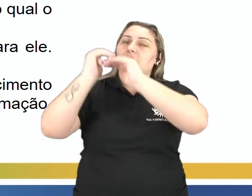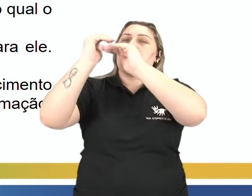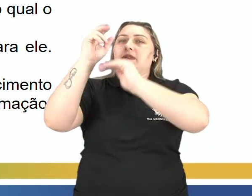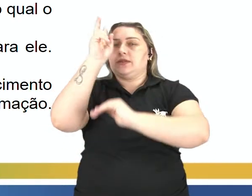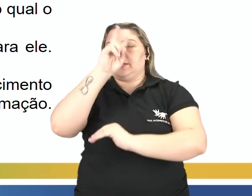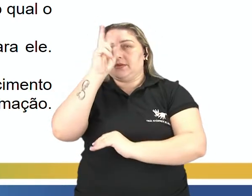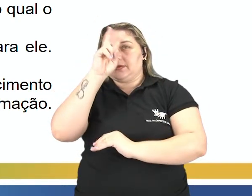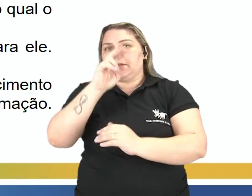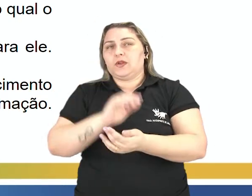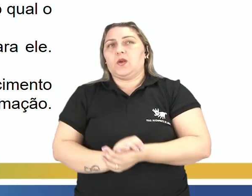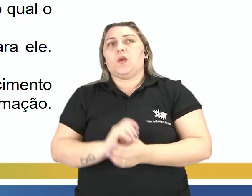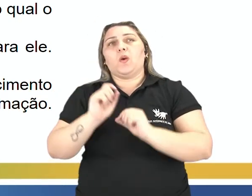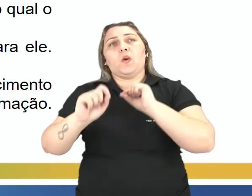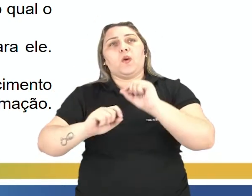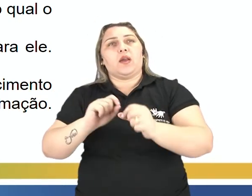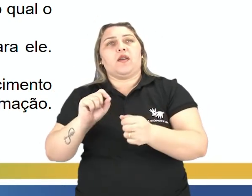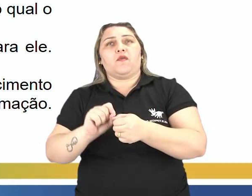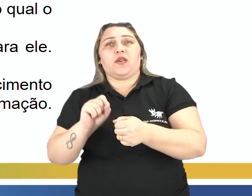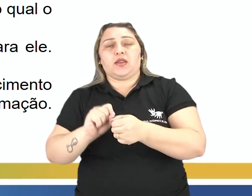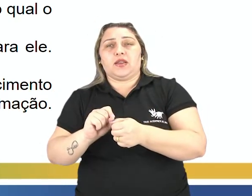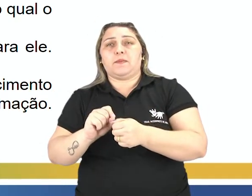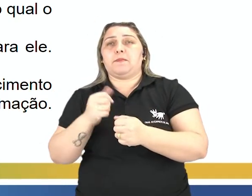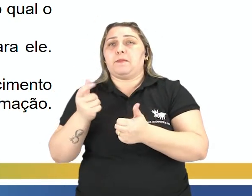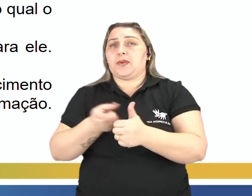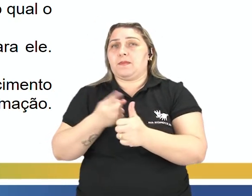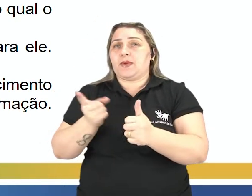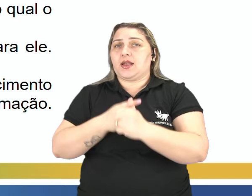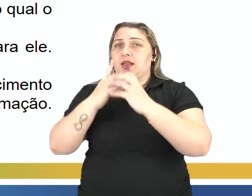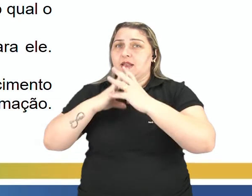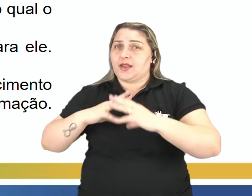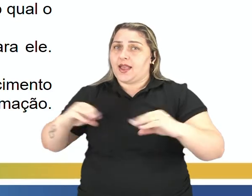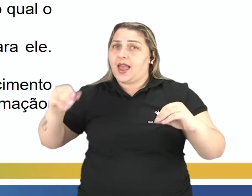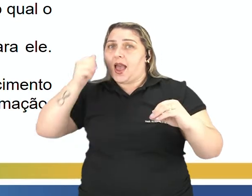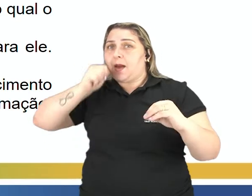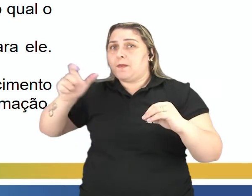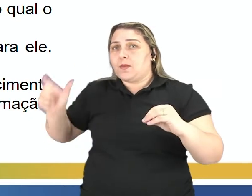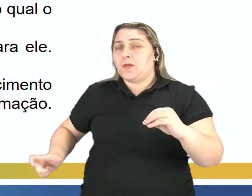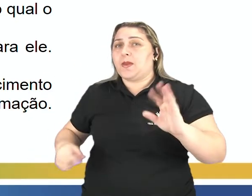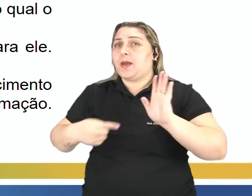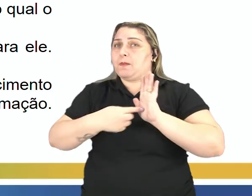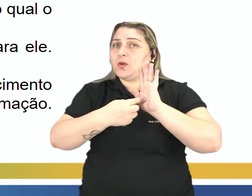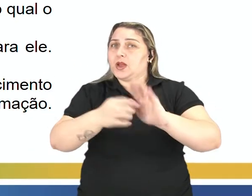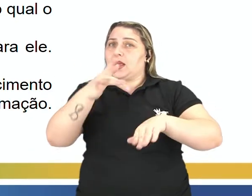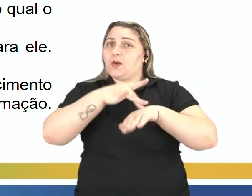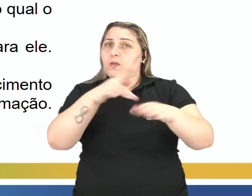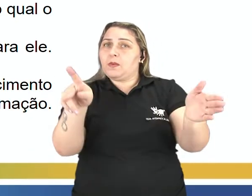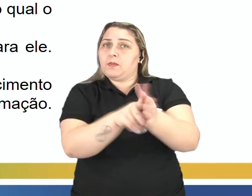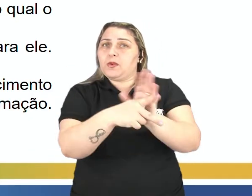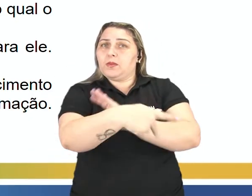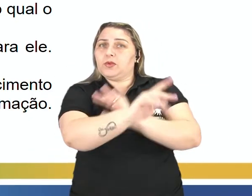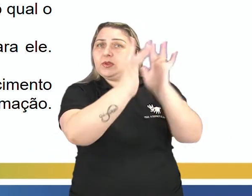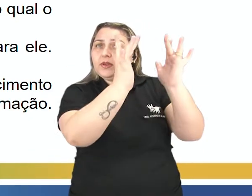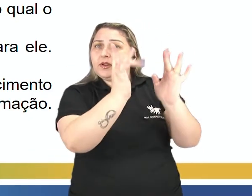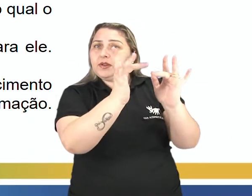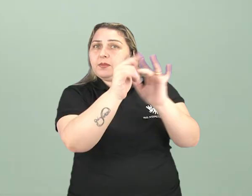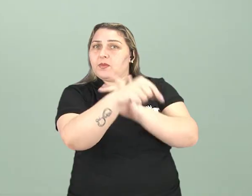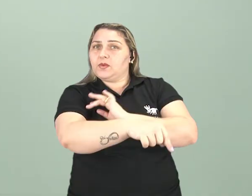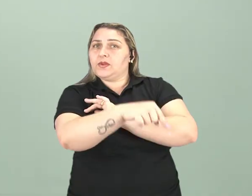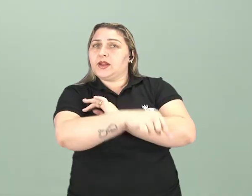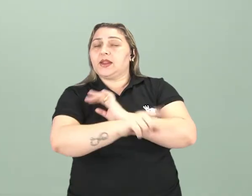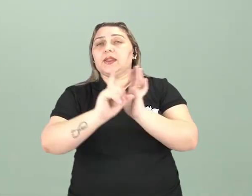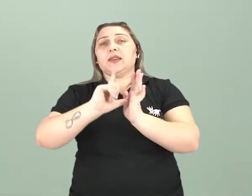armação. Aí nós já temos o quê? O desenvolvimento da história. Então o que ele vai fazer? Primeiro ela some,